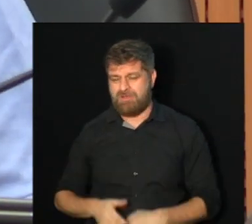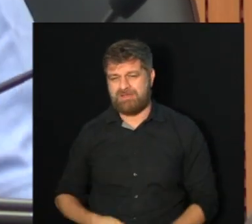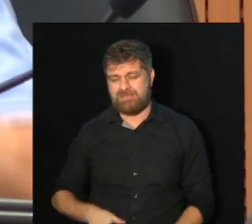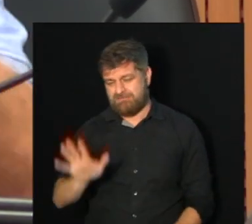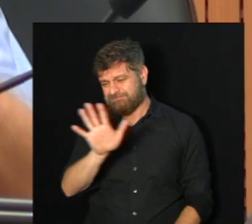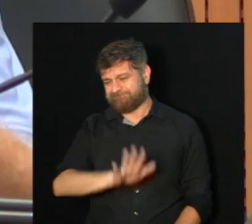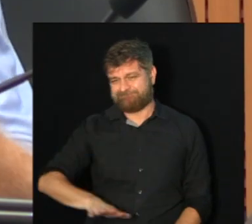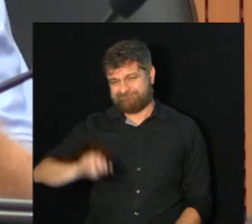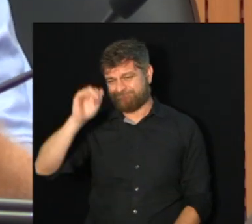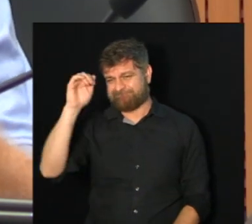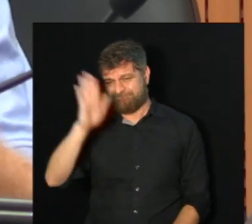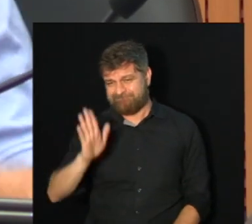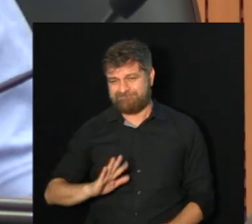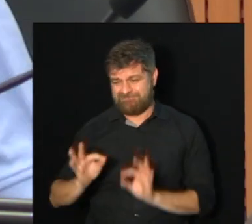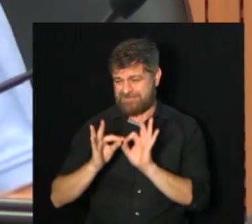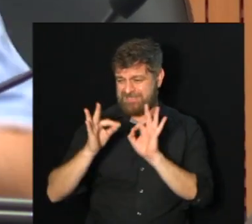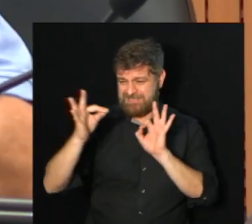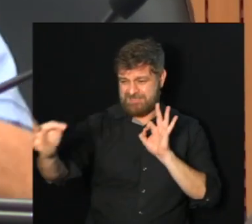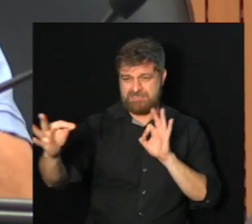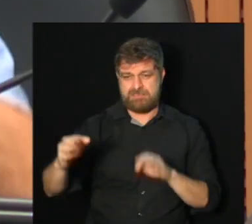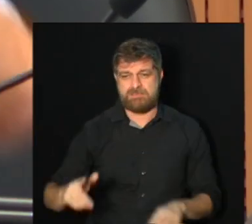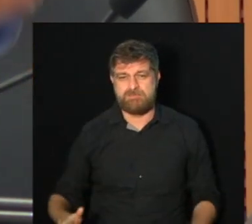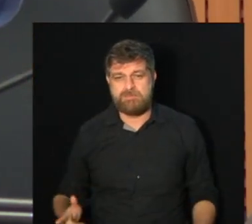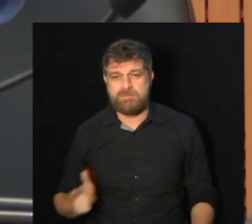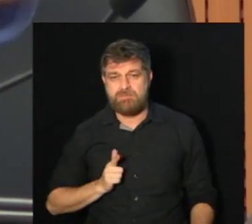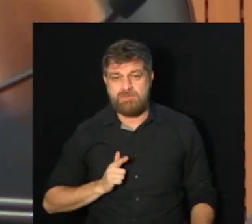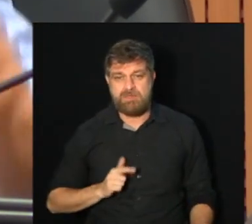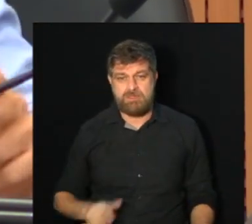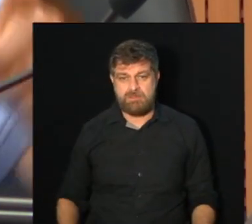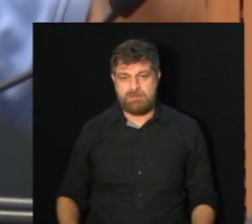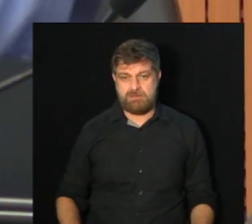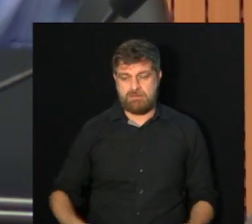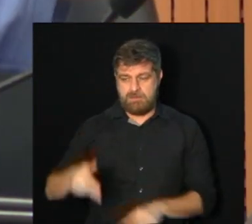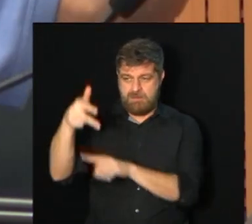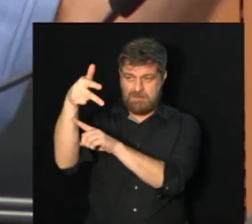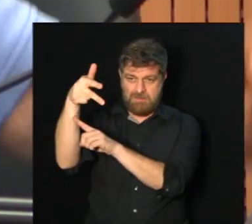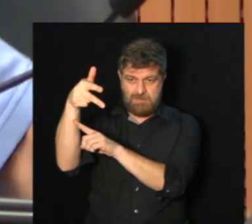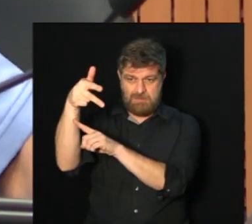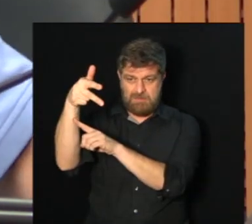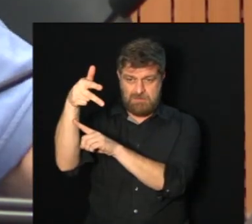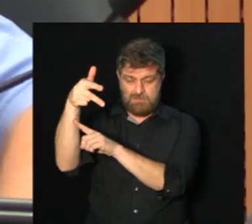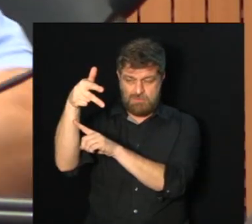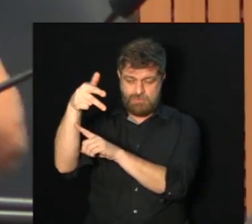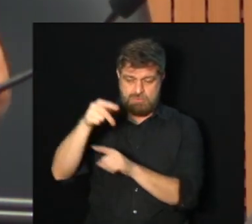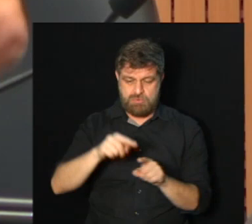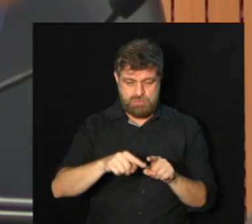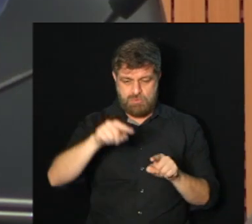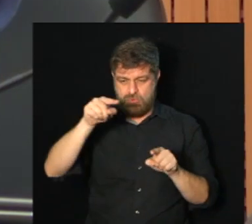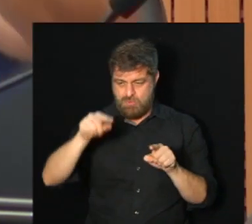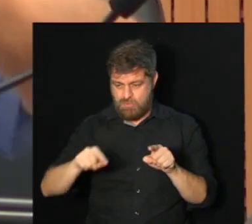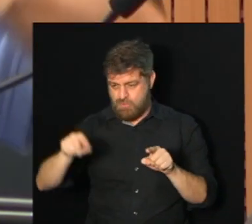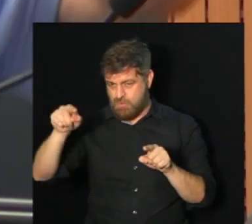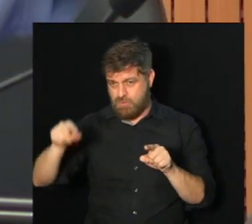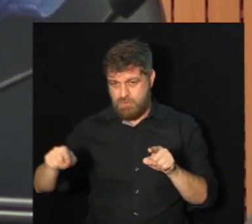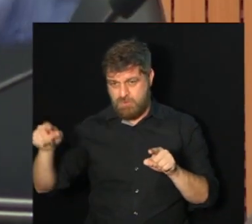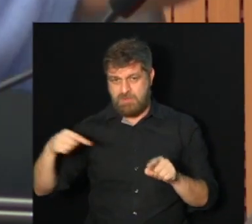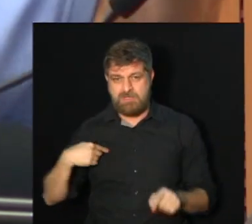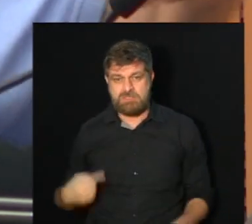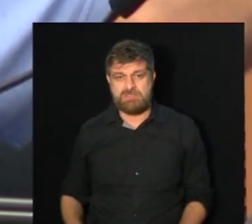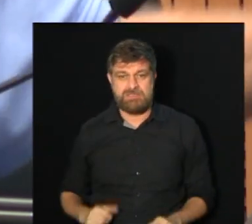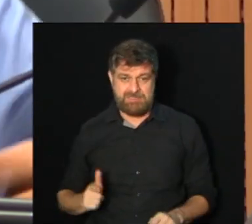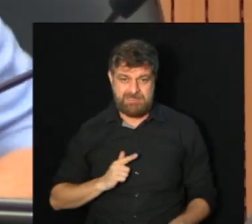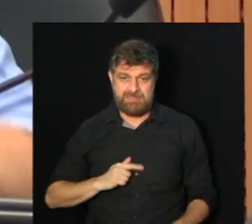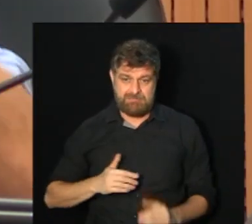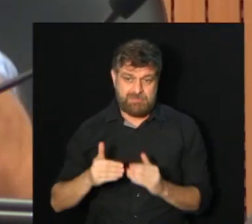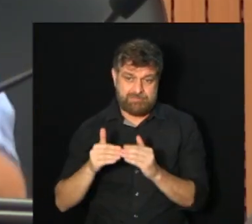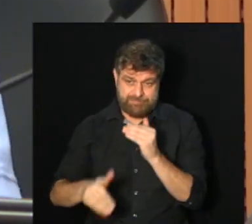bandas e em qualquer distância, quando a propagação atmosférica permite, porque o nosso sinal ele sobe e desce